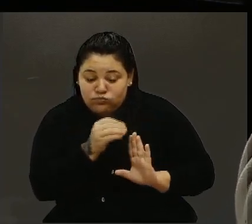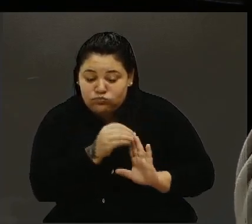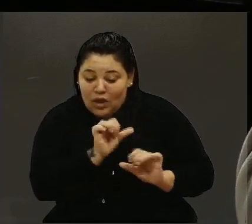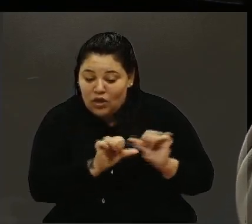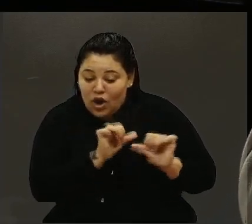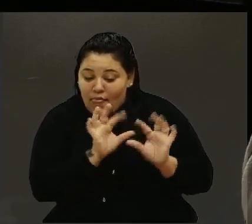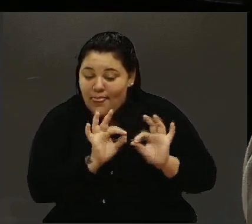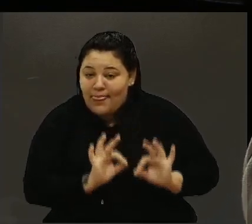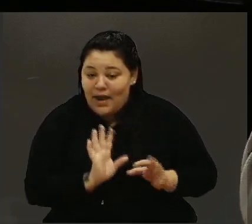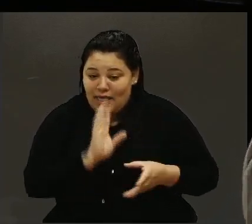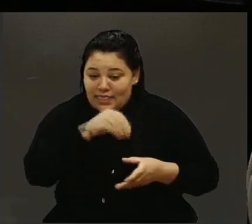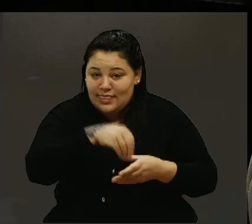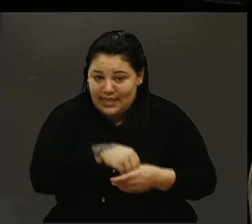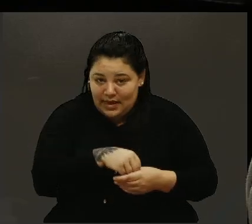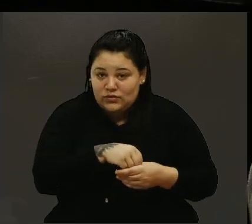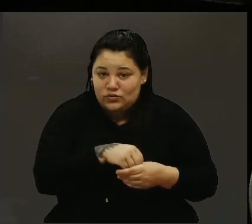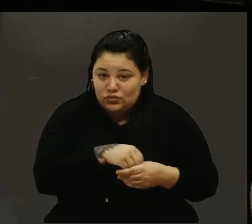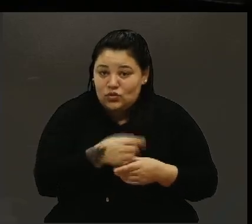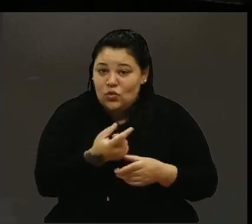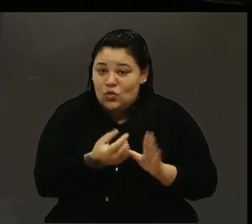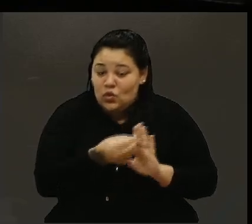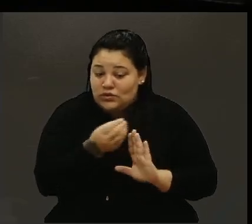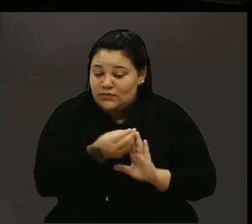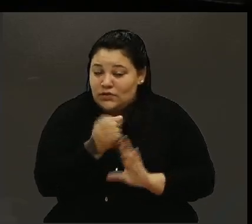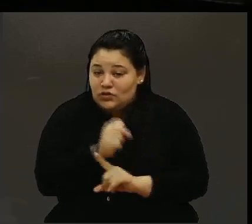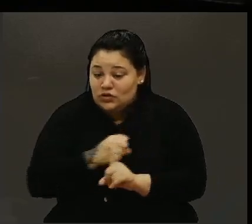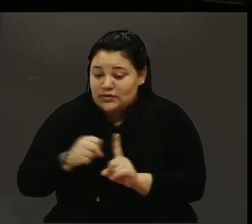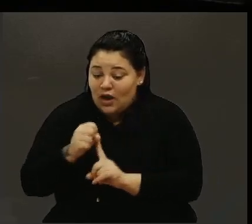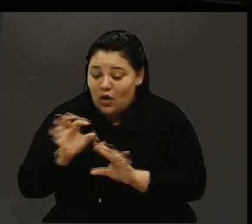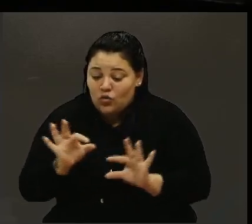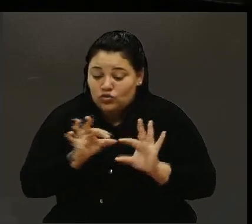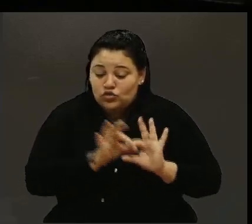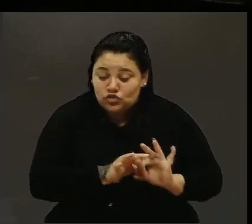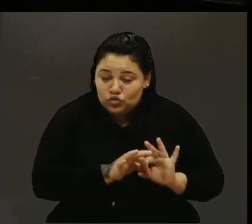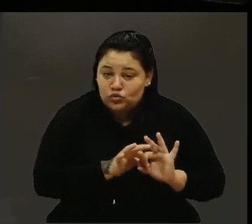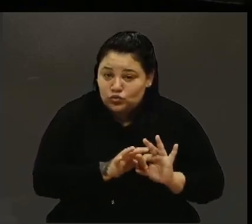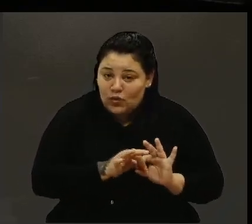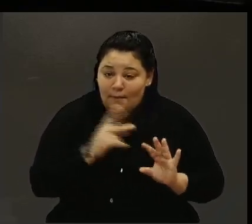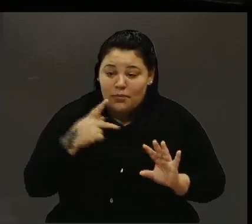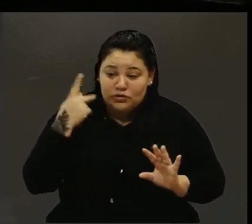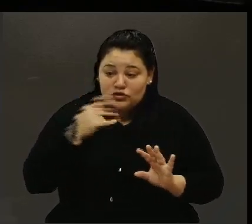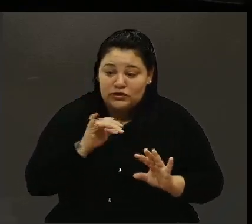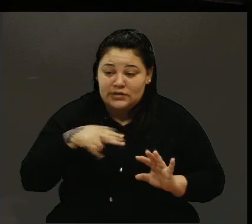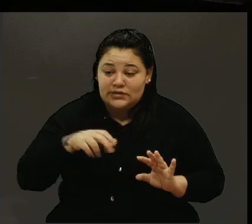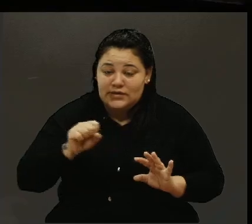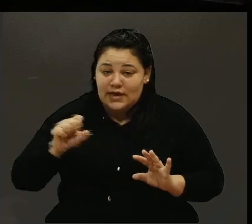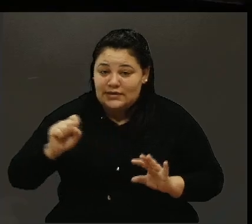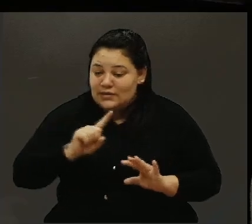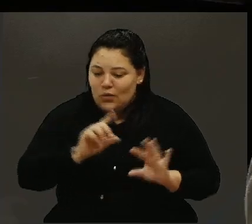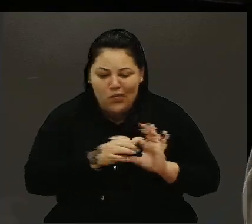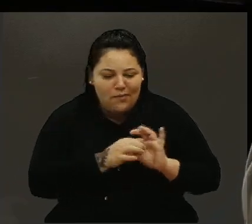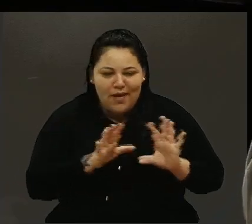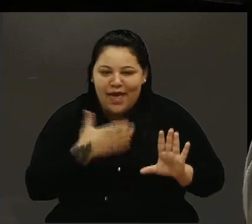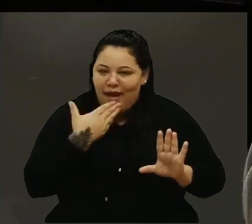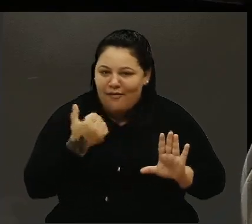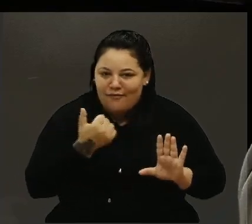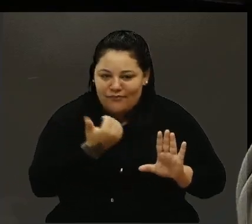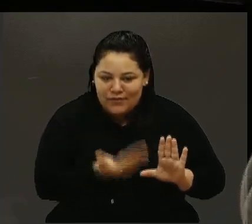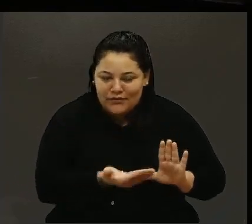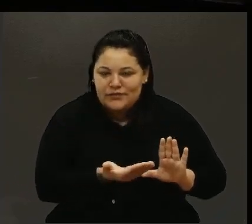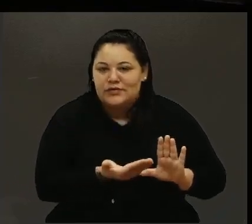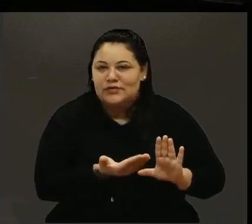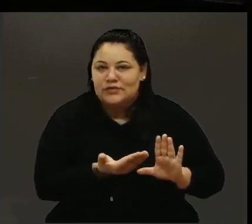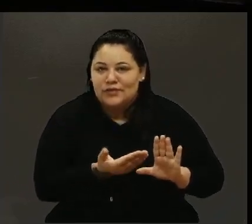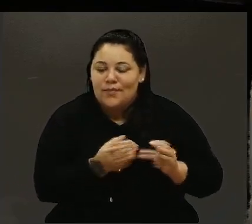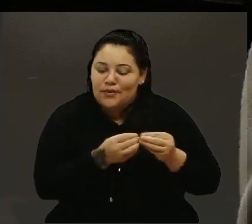social aliada à política do INSS, que muitas vezes é de não conceder o benefício, acaba por causar prejuízo a toda a população